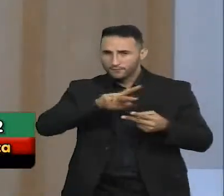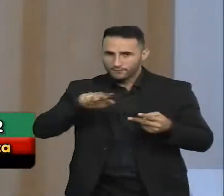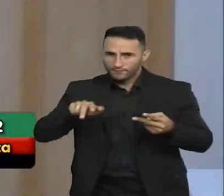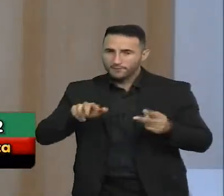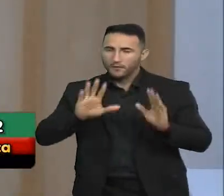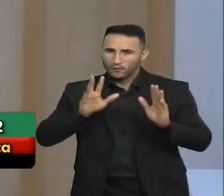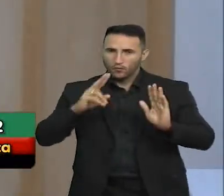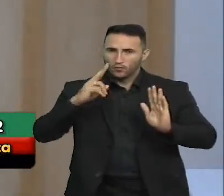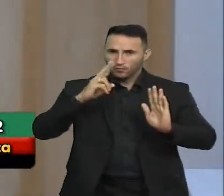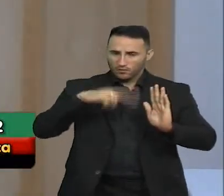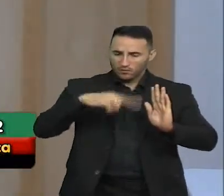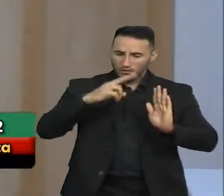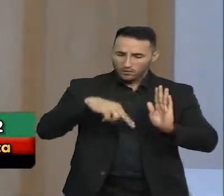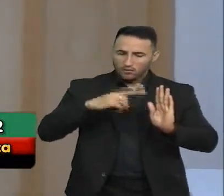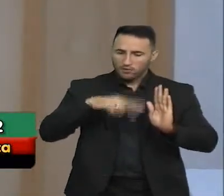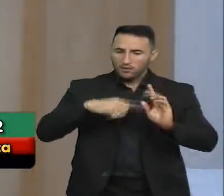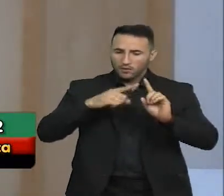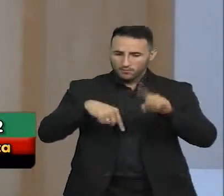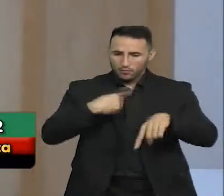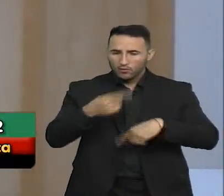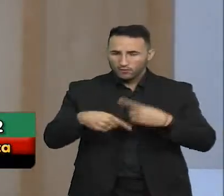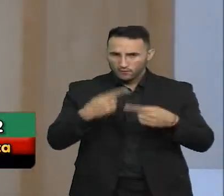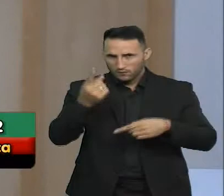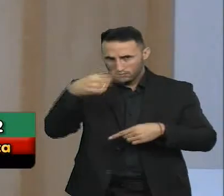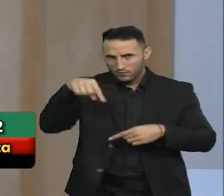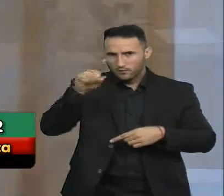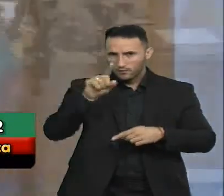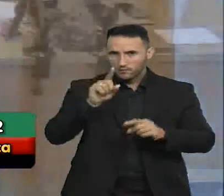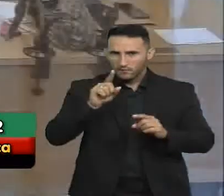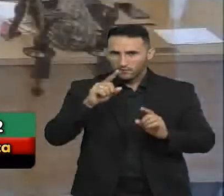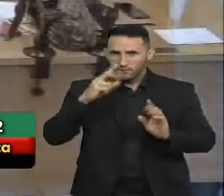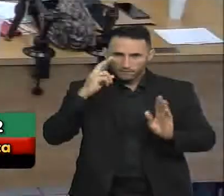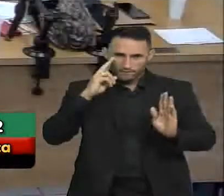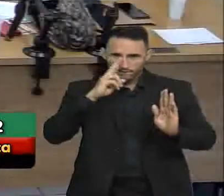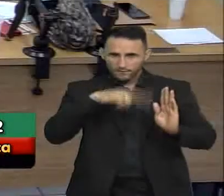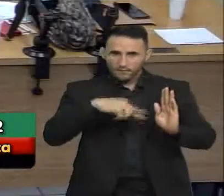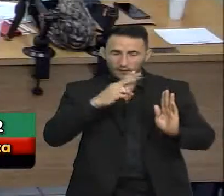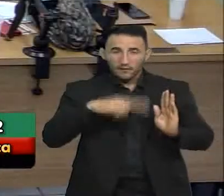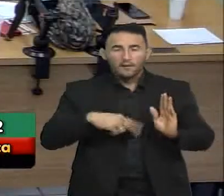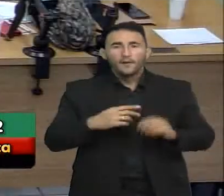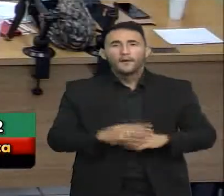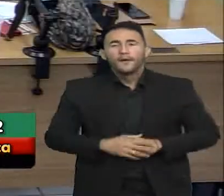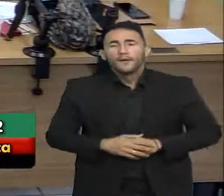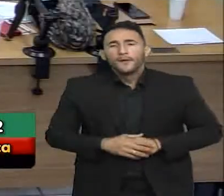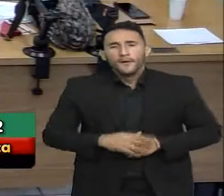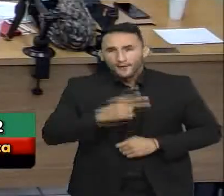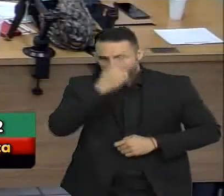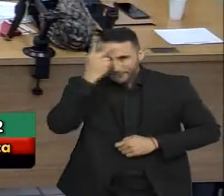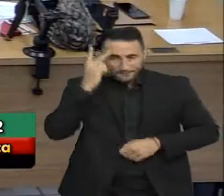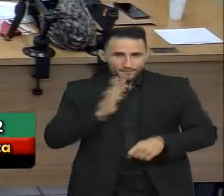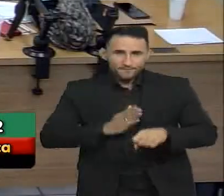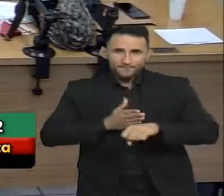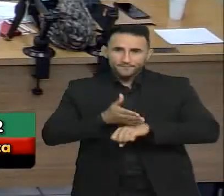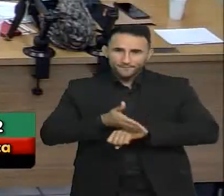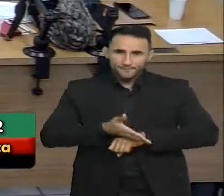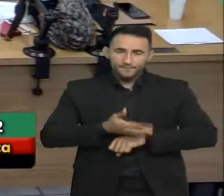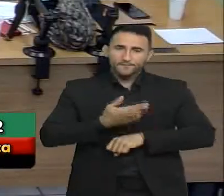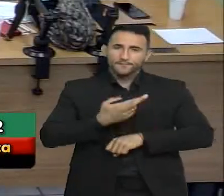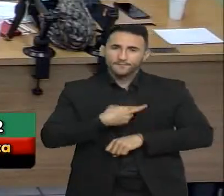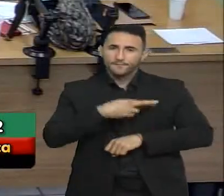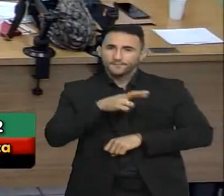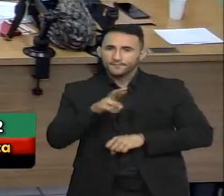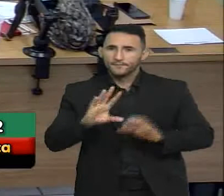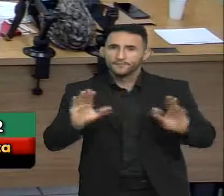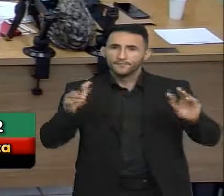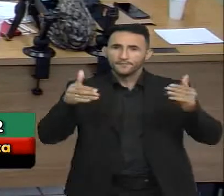Eu vou continuar lendo e aí depois vocês vão acompanhando, tá bom? Então, vamos lá. Os presentes ao Fórum Interreligioso por uma Cultura de Paz